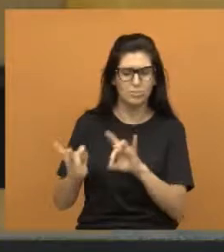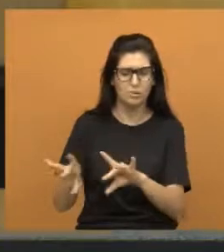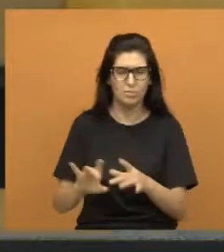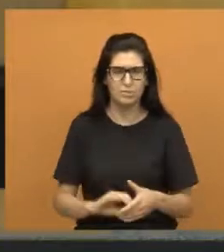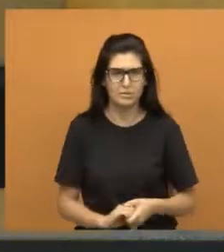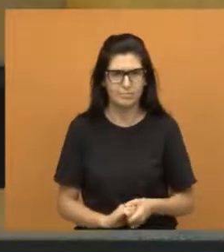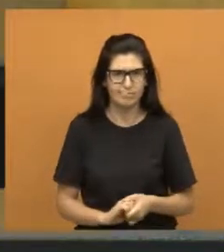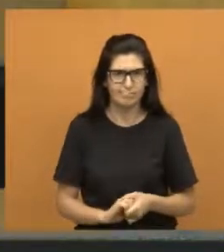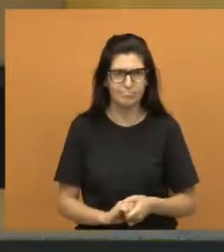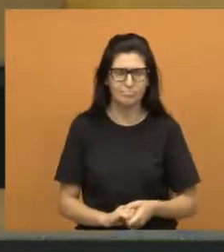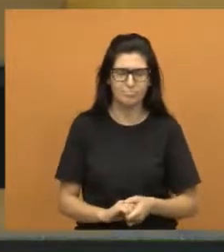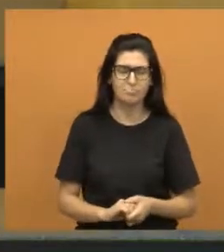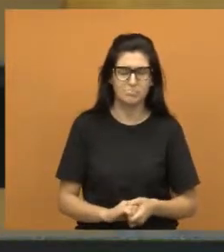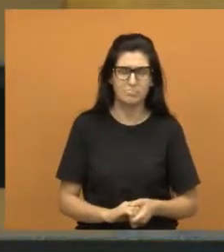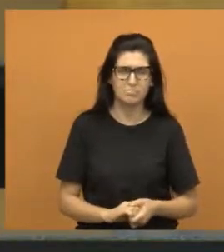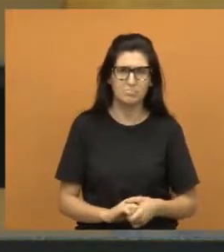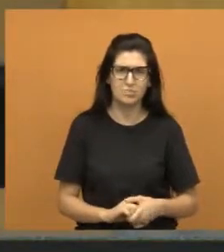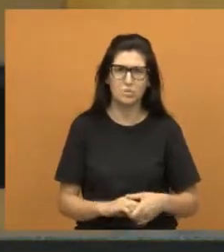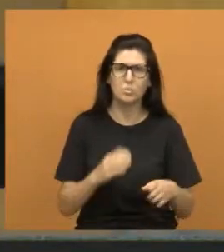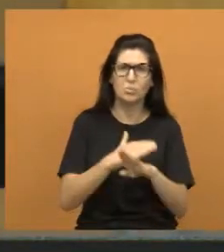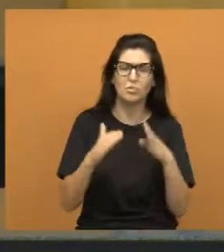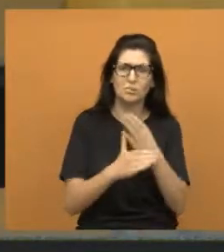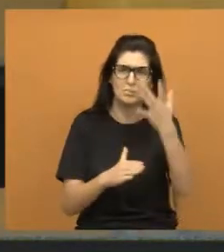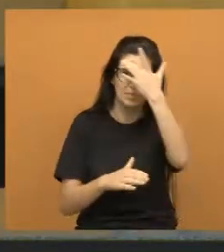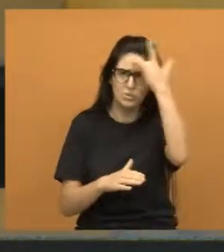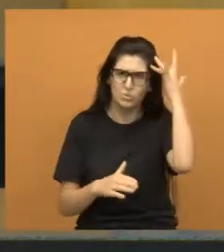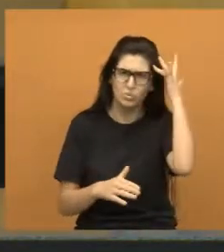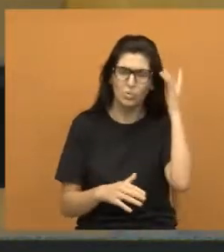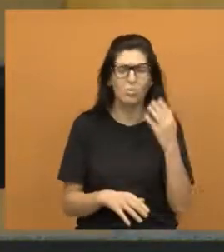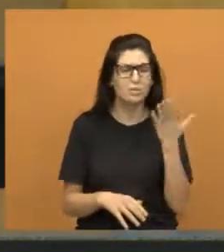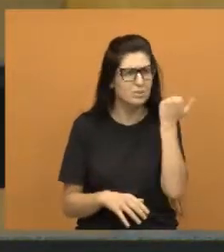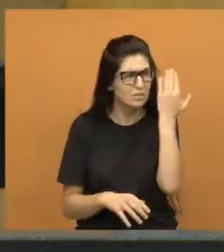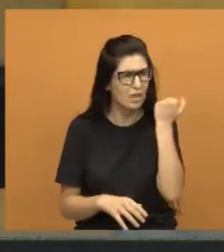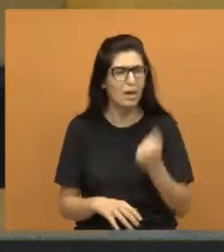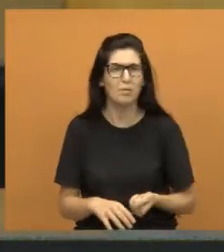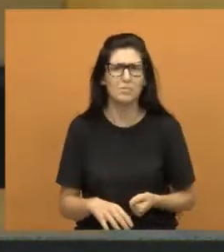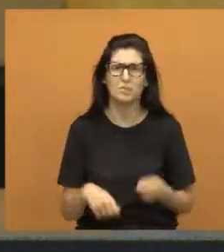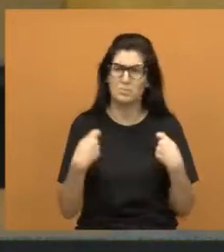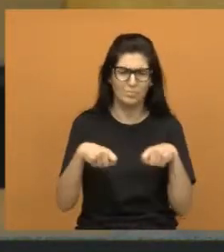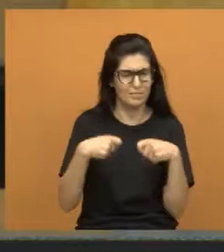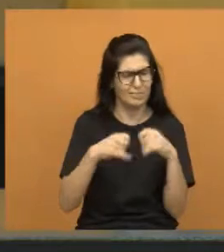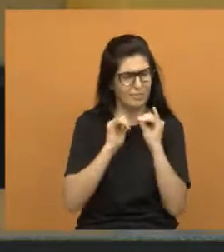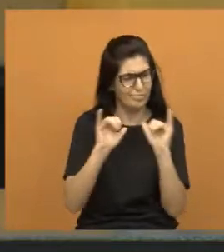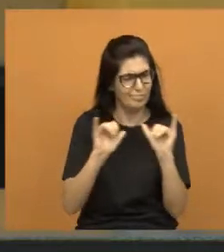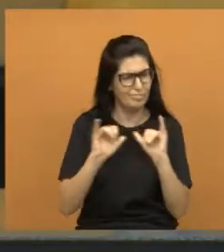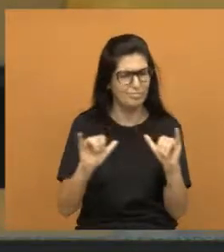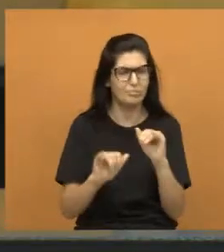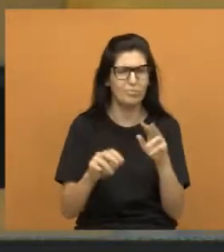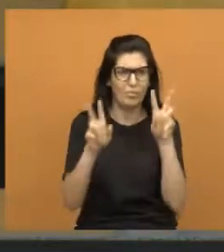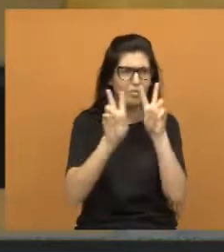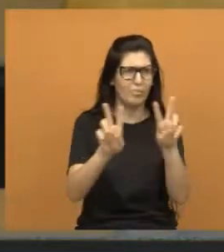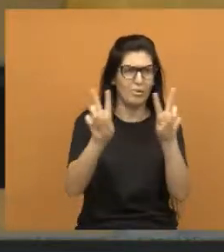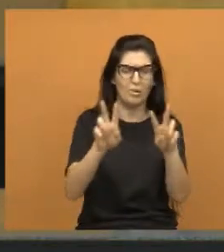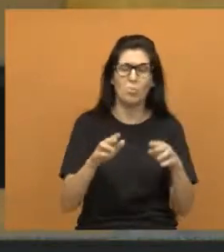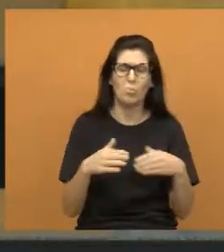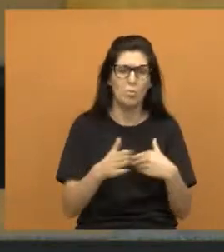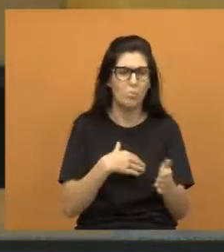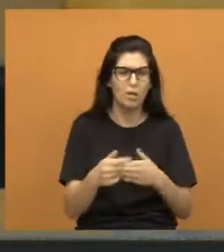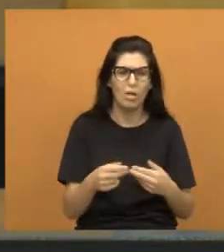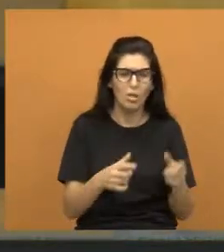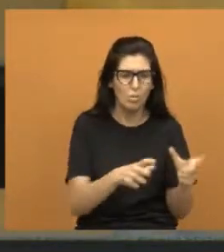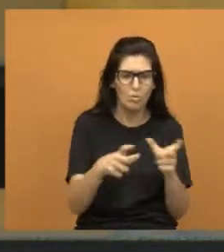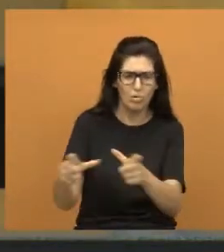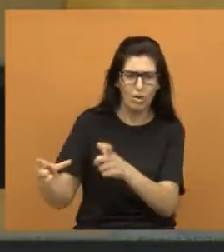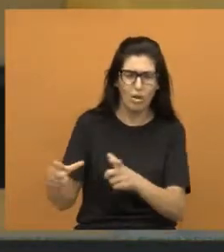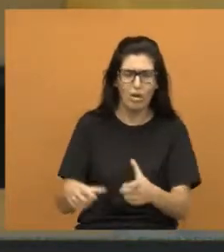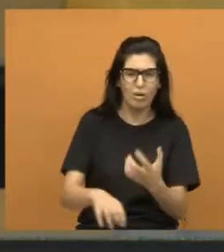todo mundo falando da coisa que é visível, não precisa nem discutir muito aqui no microfone, é visível, qualquer lugar que você anda, o mato está